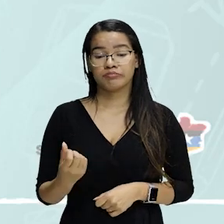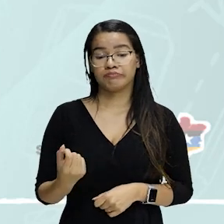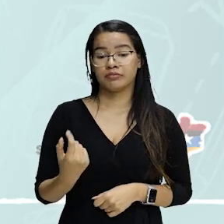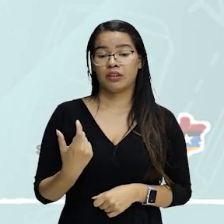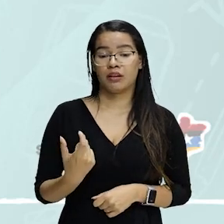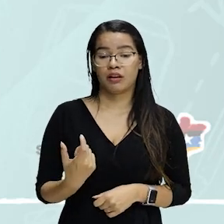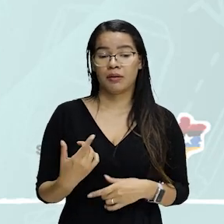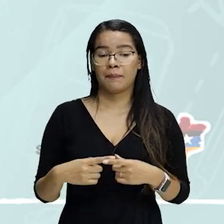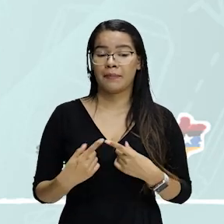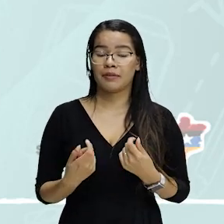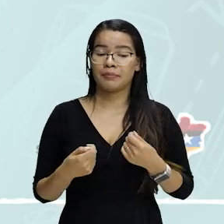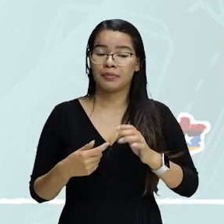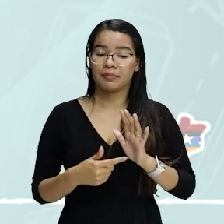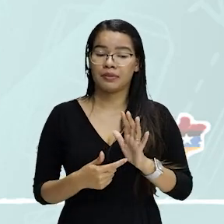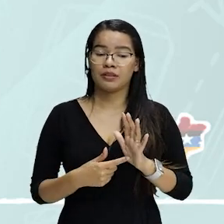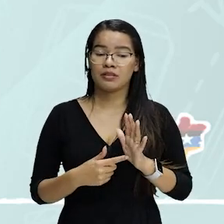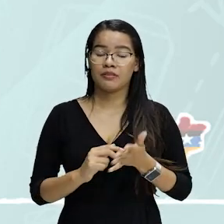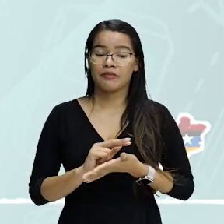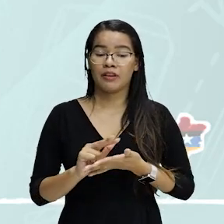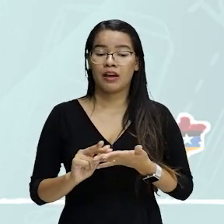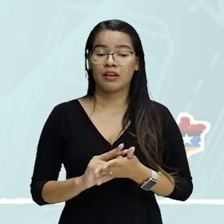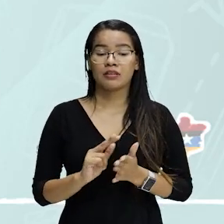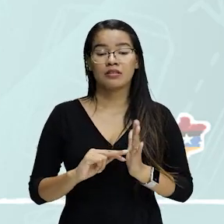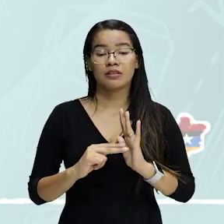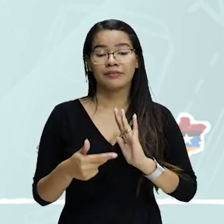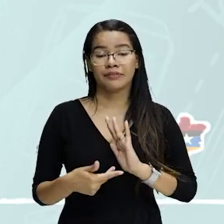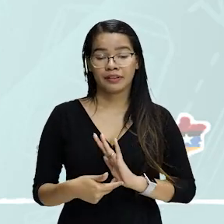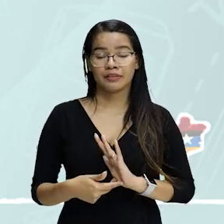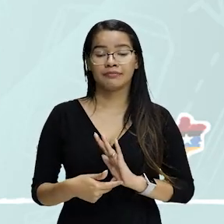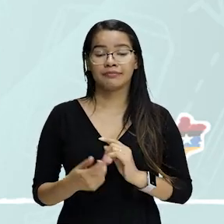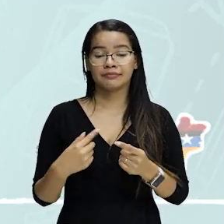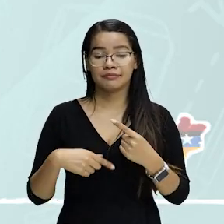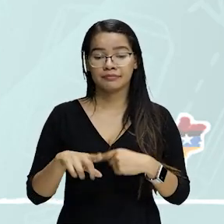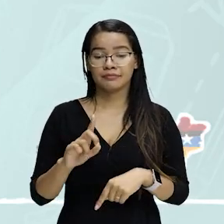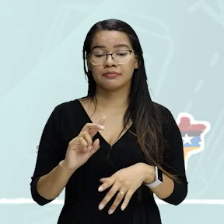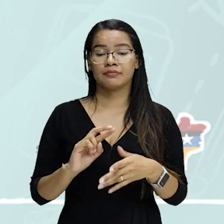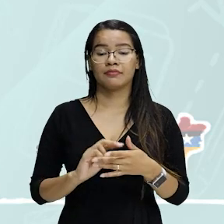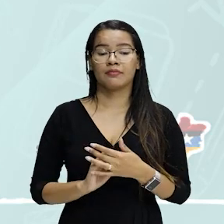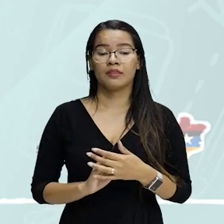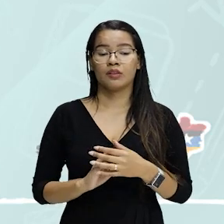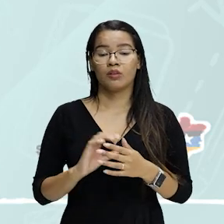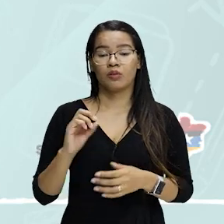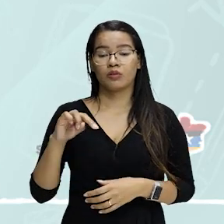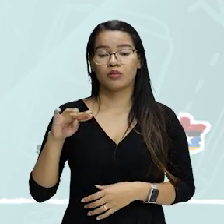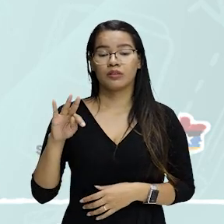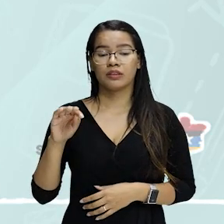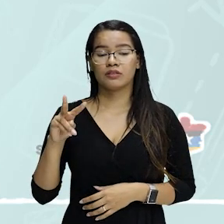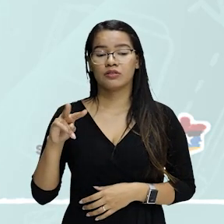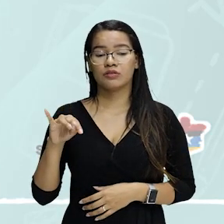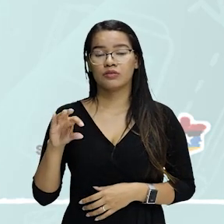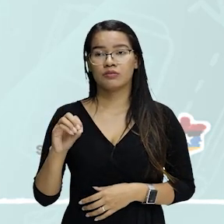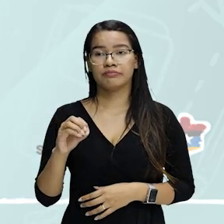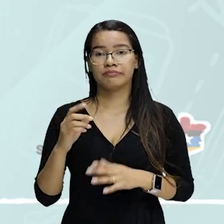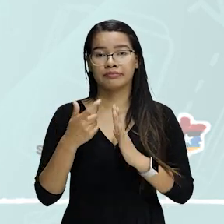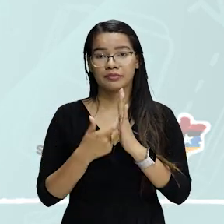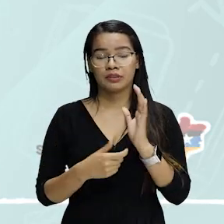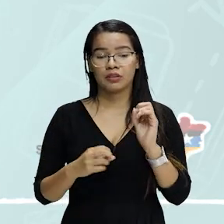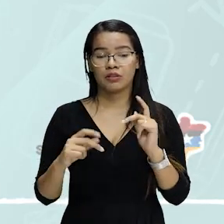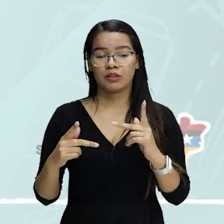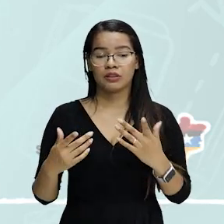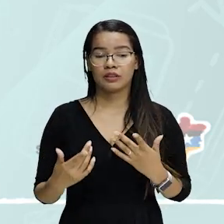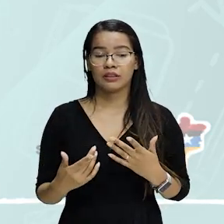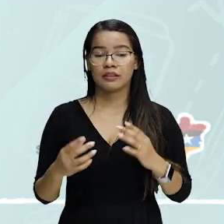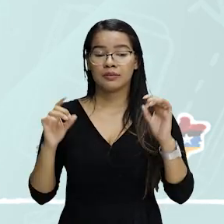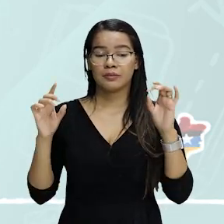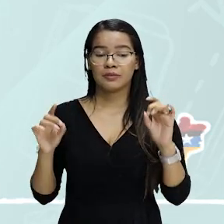pode apresentar essa plurissignificação, extrapolando o sentido conotativo do texto.